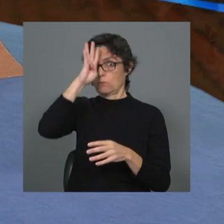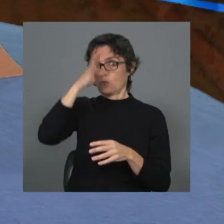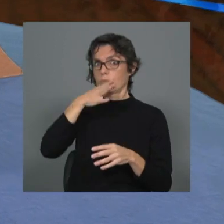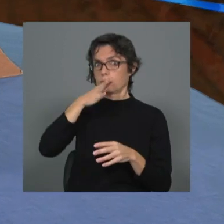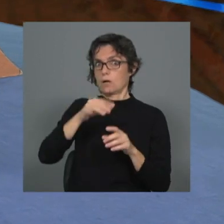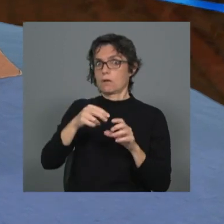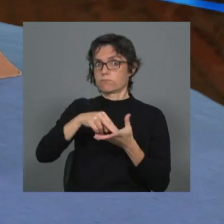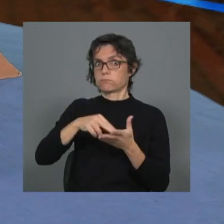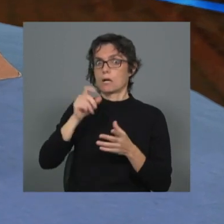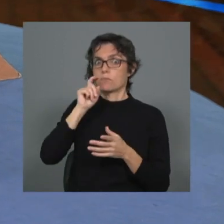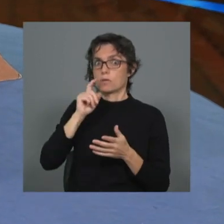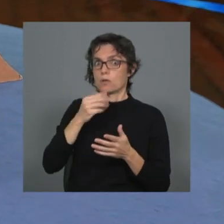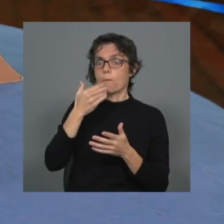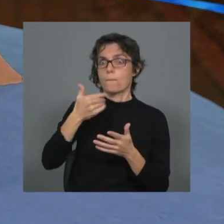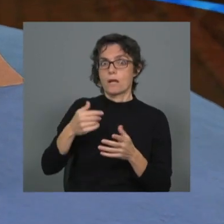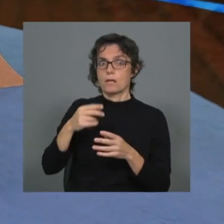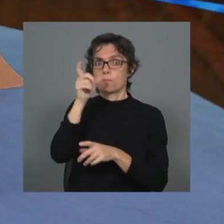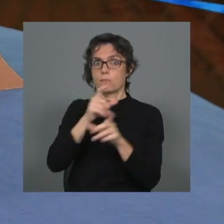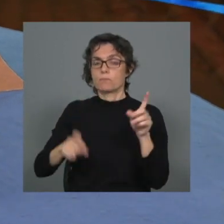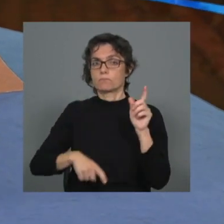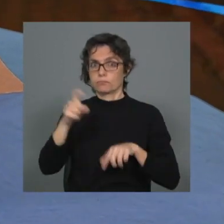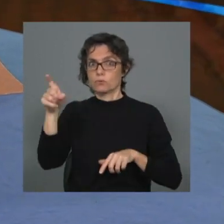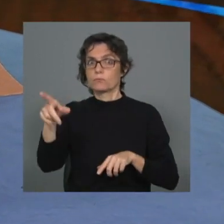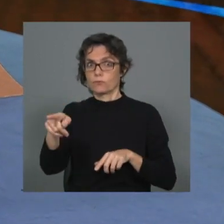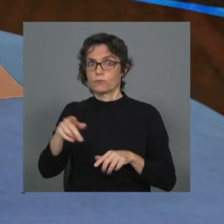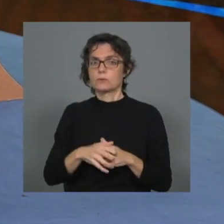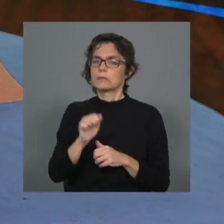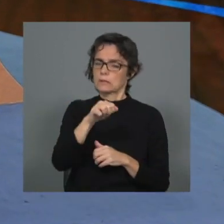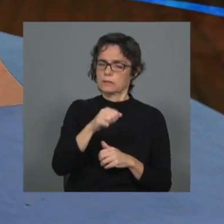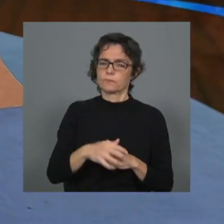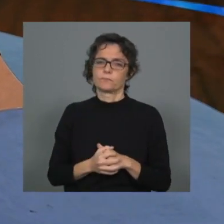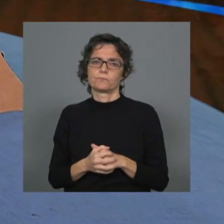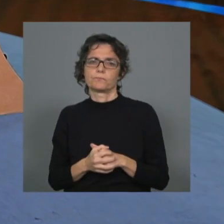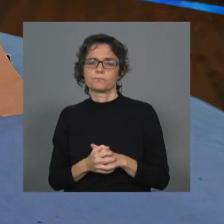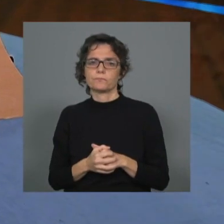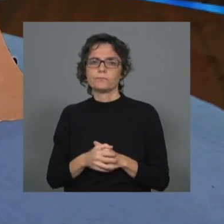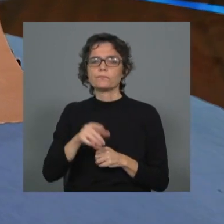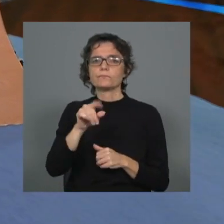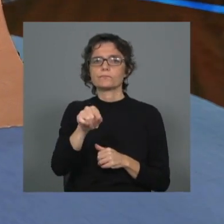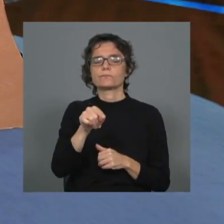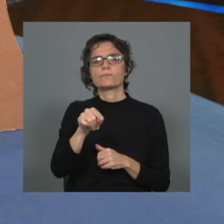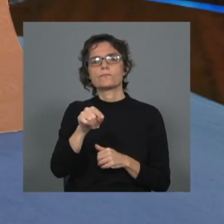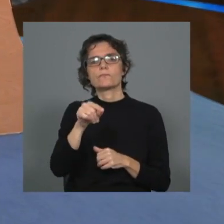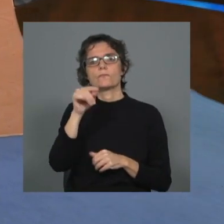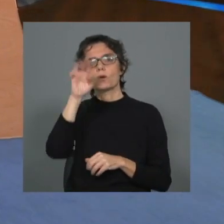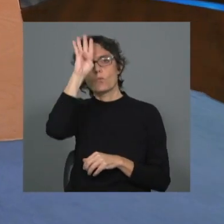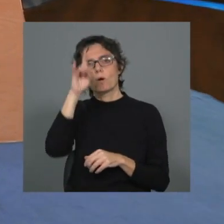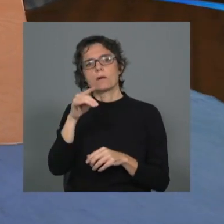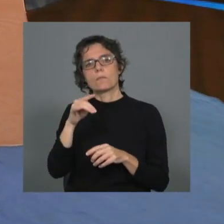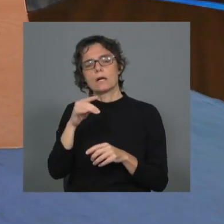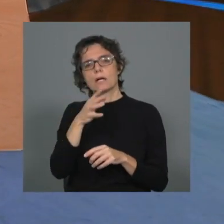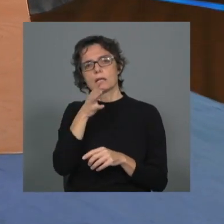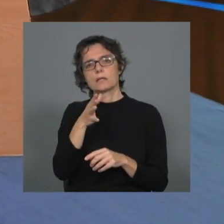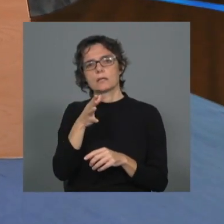os refugiados. Sobretudo, nós temos algumas conversas que percebemos até do Papa com os refugiados, a dizer que está a trabalhar para